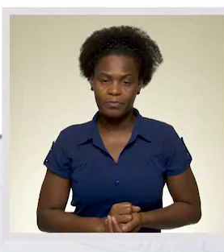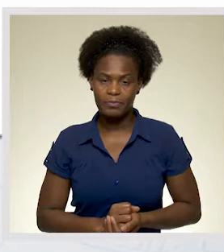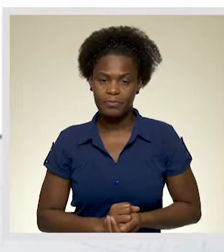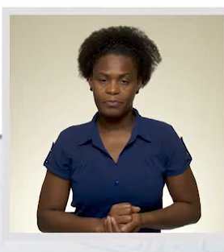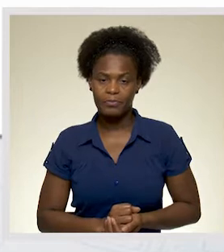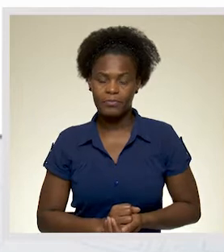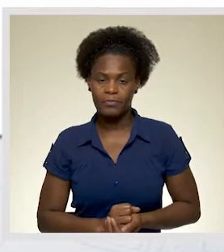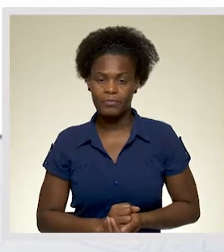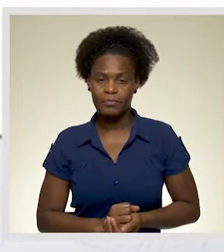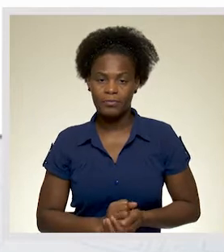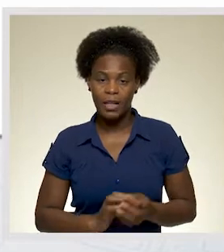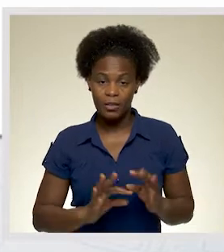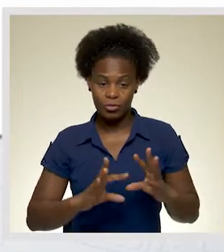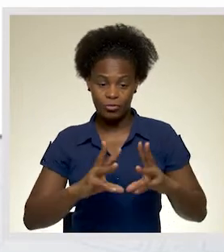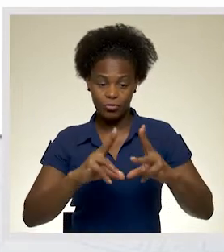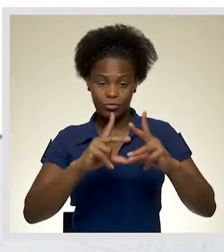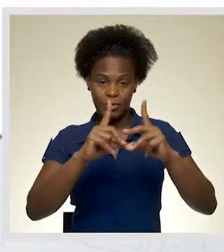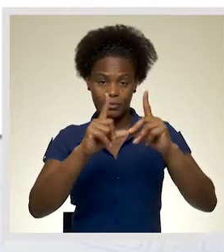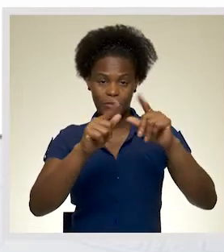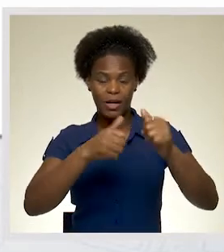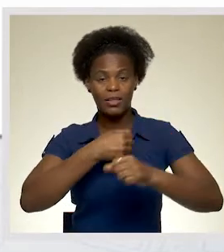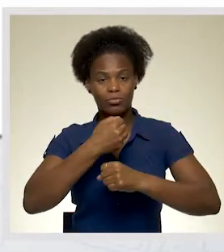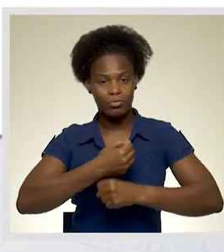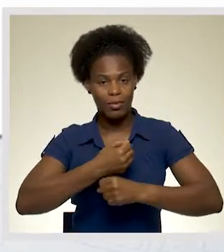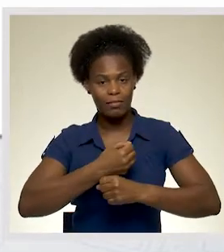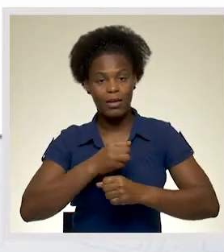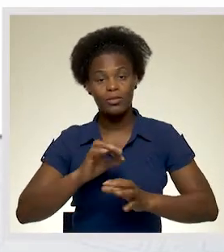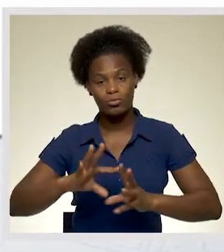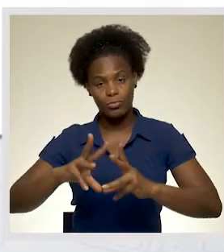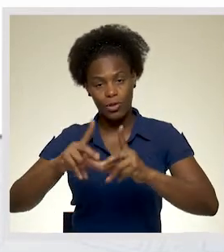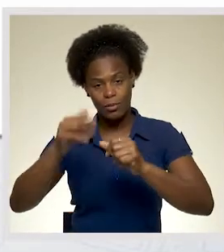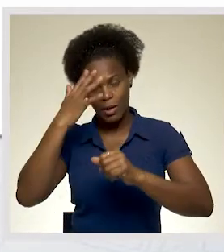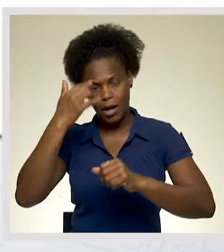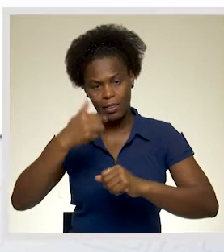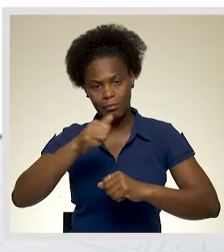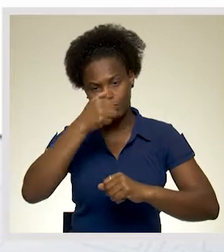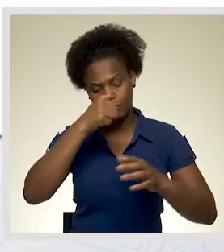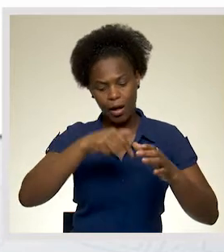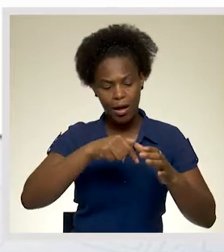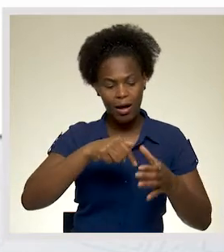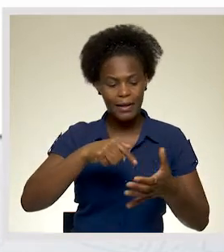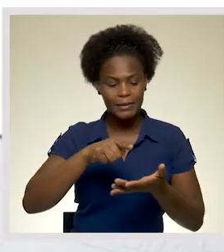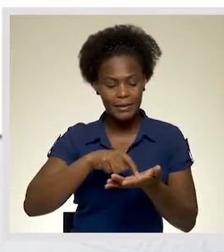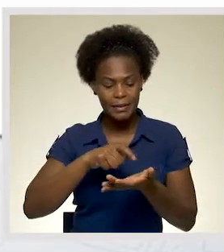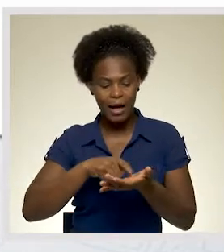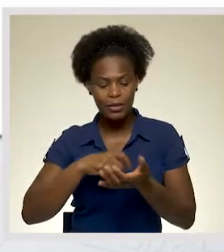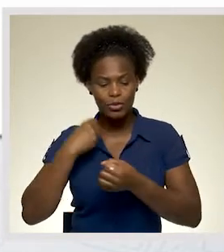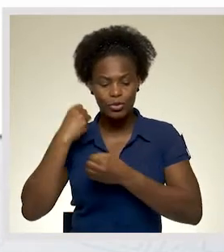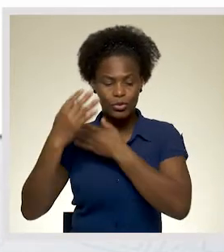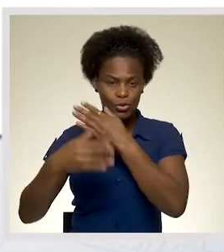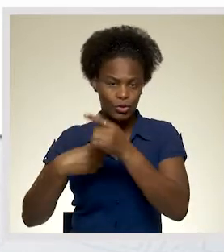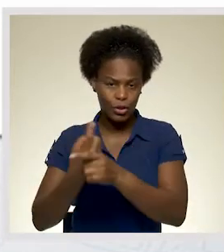Desenvolvimento sustentável é o desenvolvimento capaz de preencher as necessidades da geração